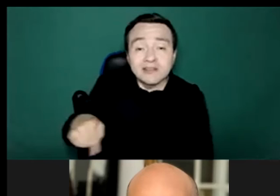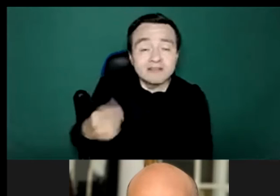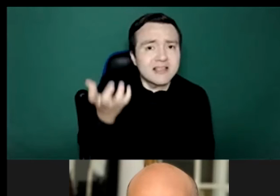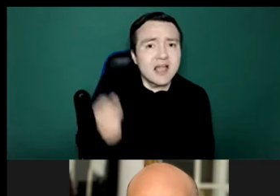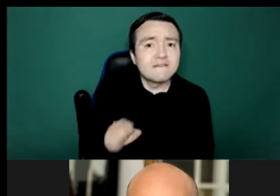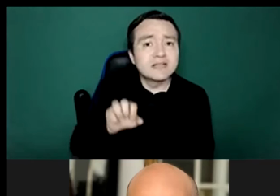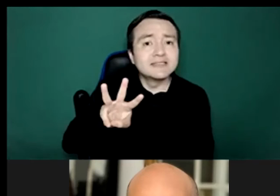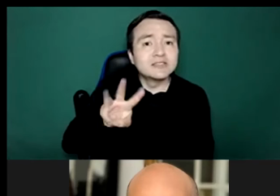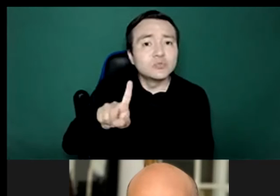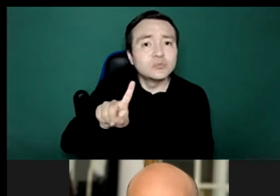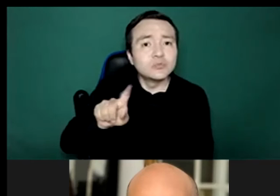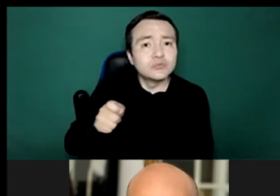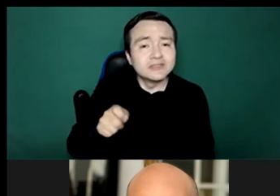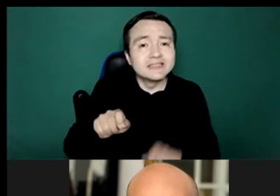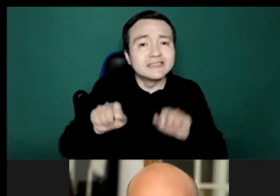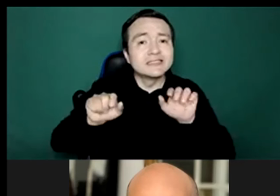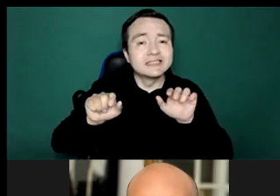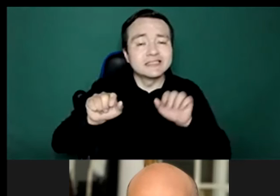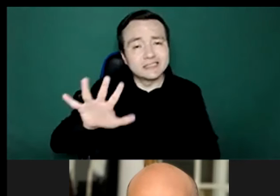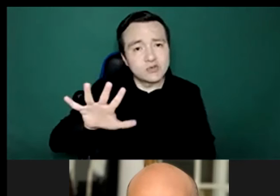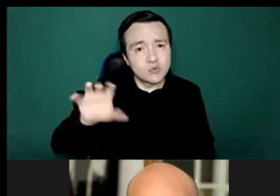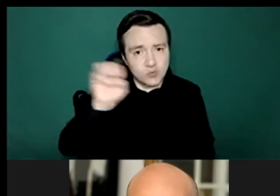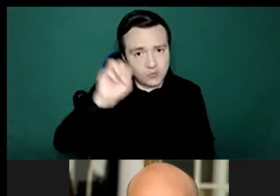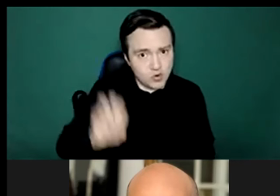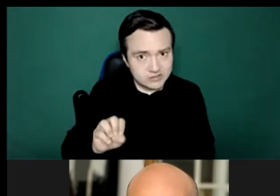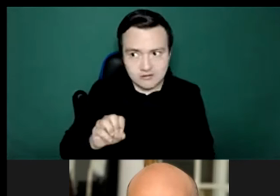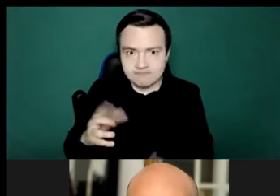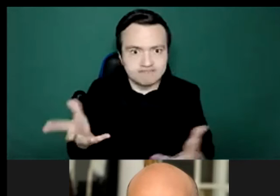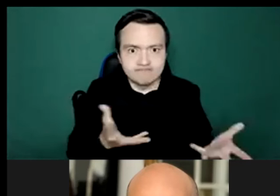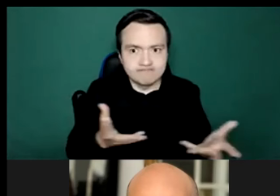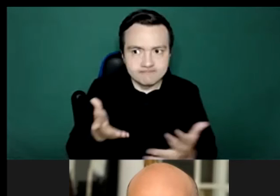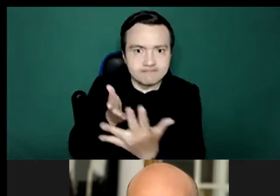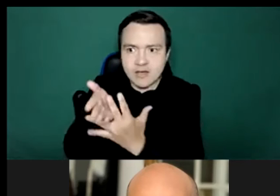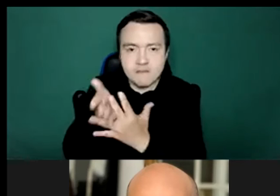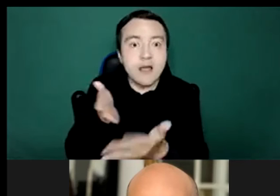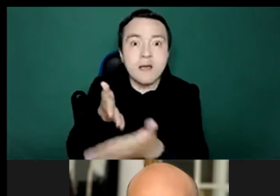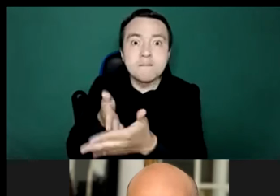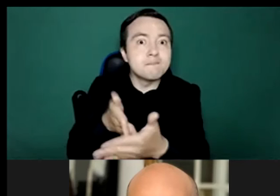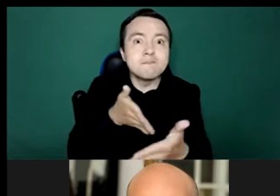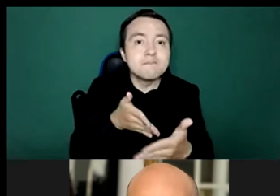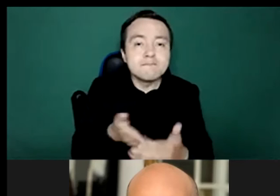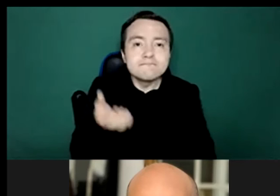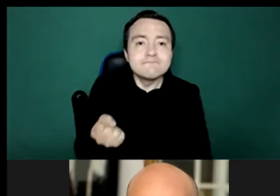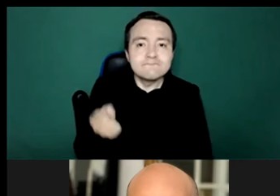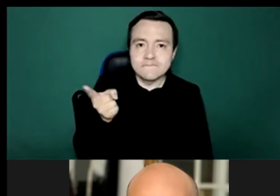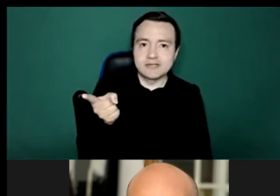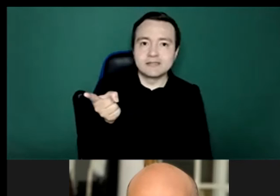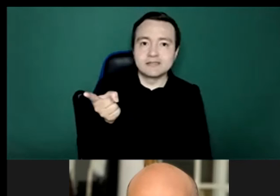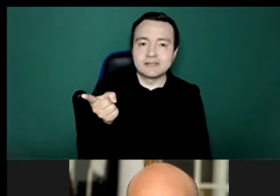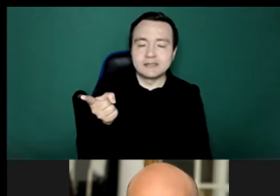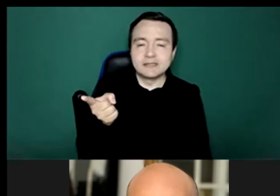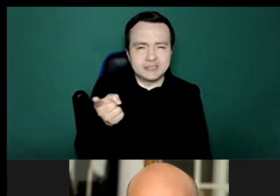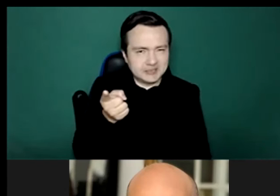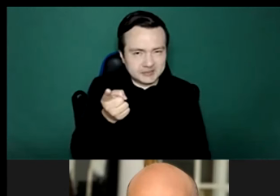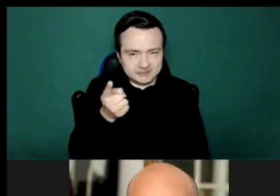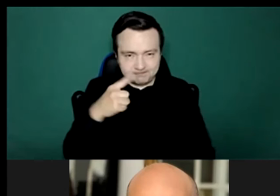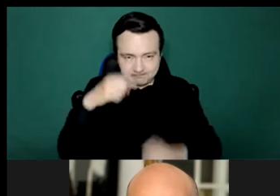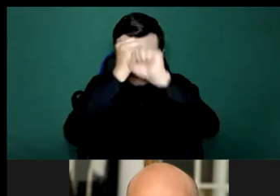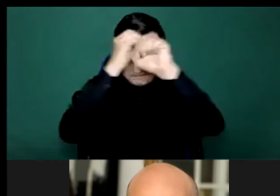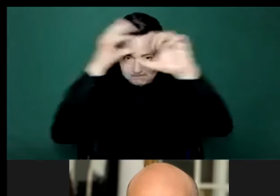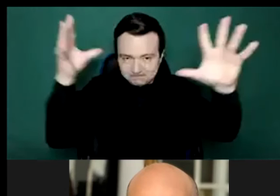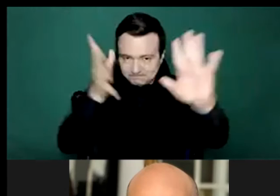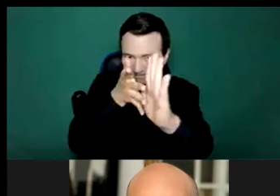31,5%. As consequências da falta de acesso são alarmantes. Para dar-lhes uma ideia da magnitude do